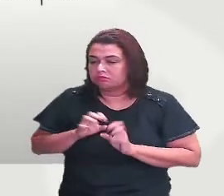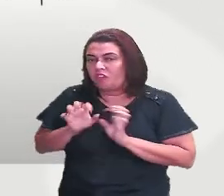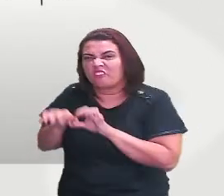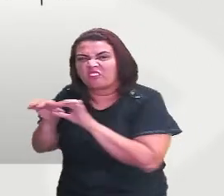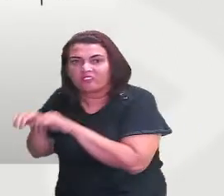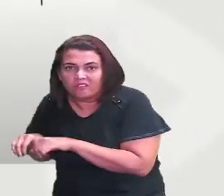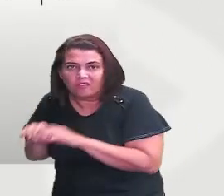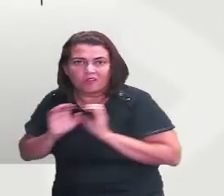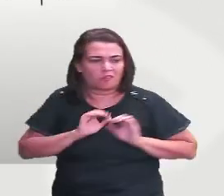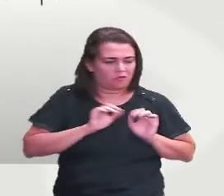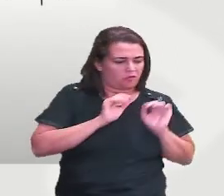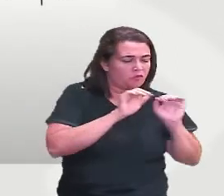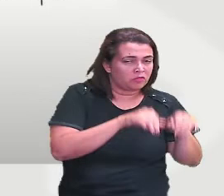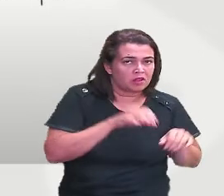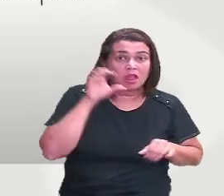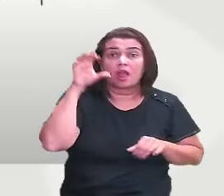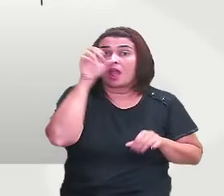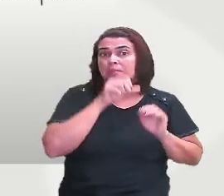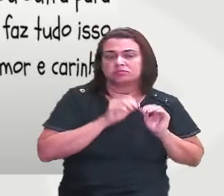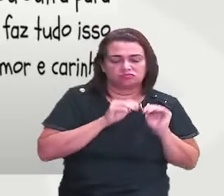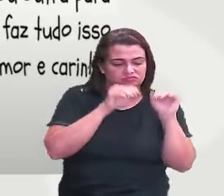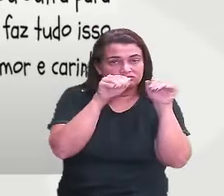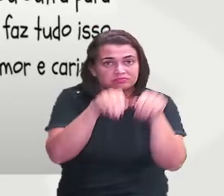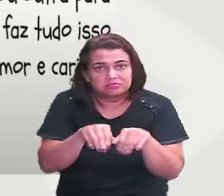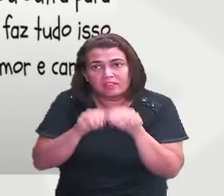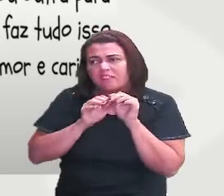todo lado muito rapidinho.